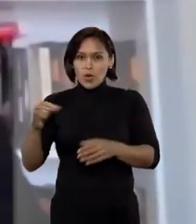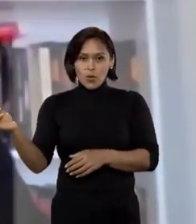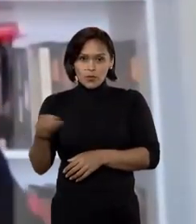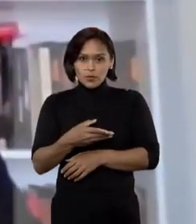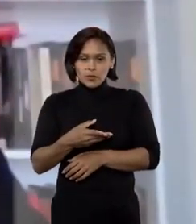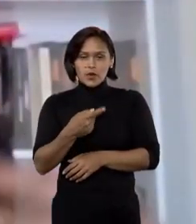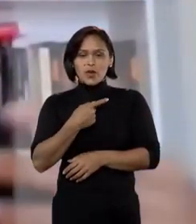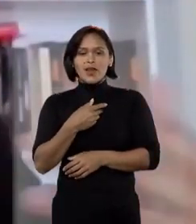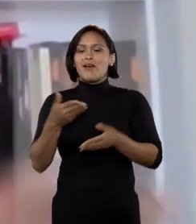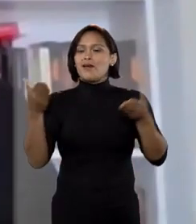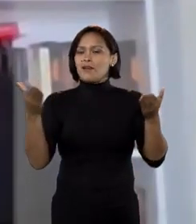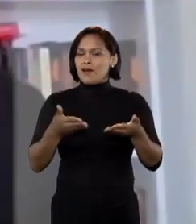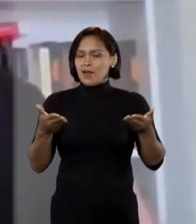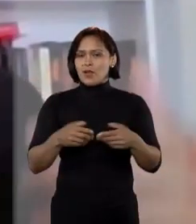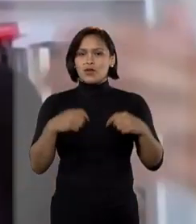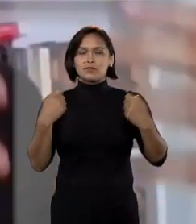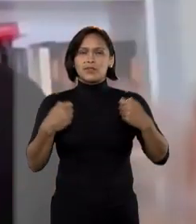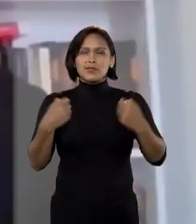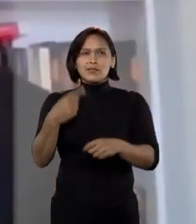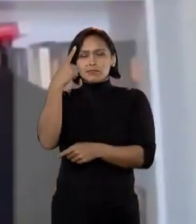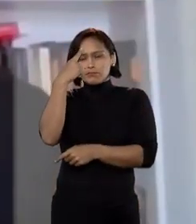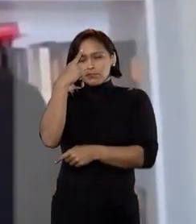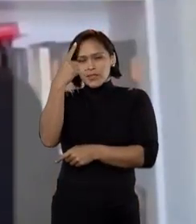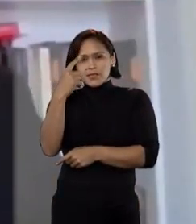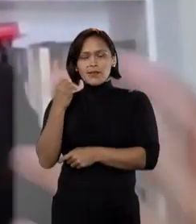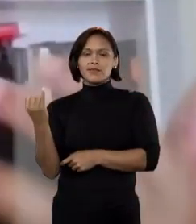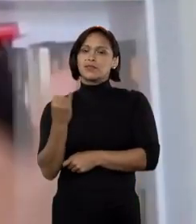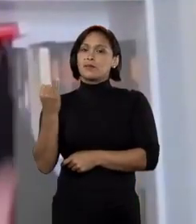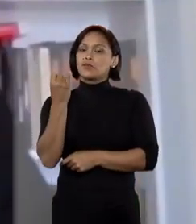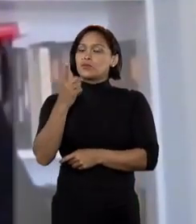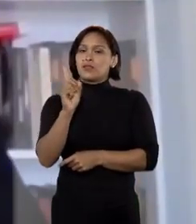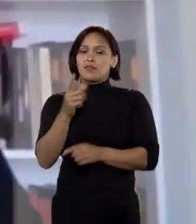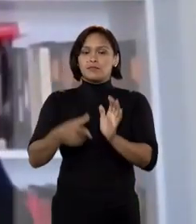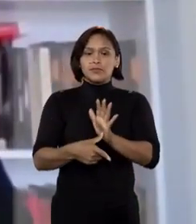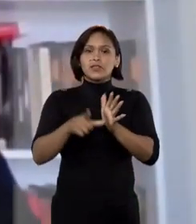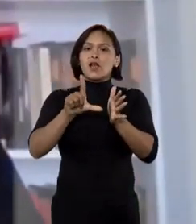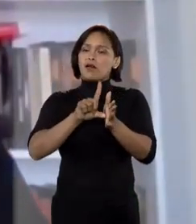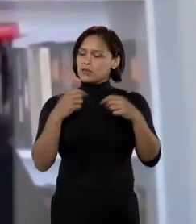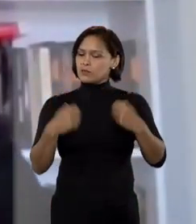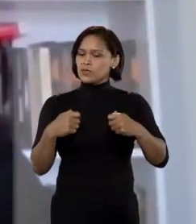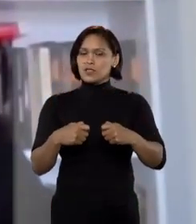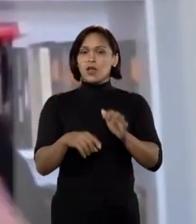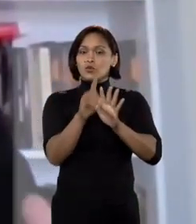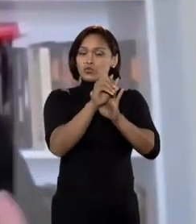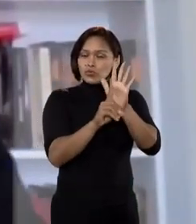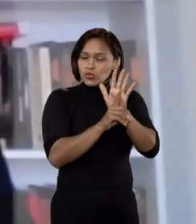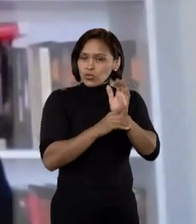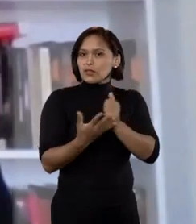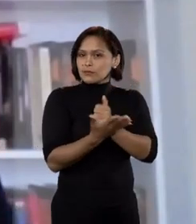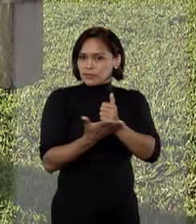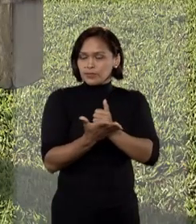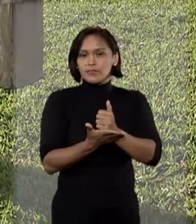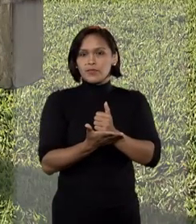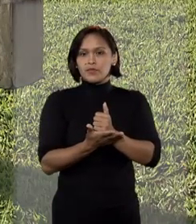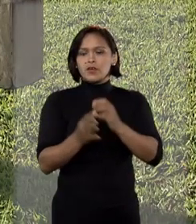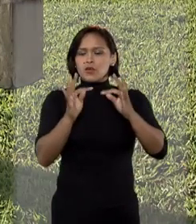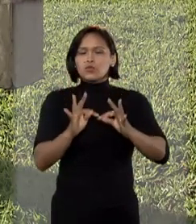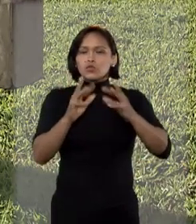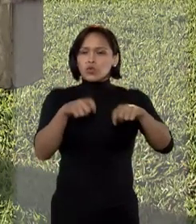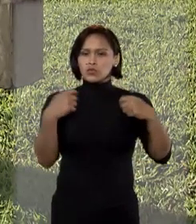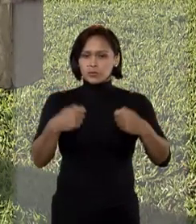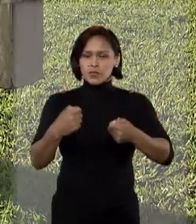agora, que agora tem que se pensar já desde antes, porque são direitos balizados no nosso ordenamento. Como